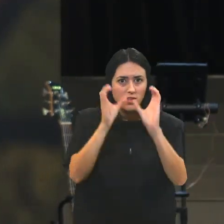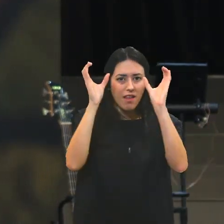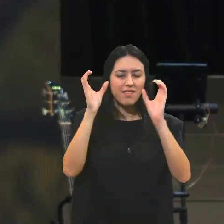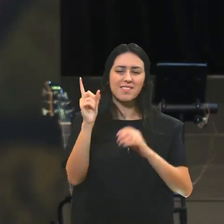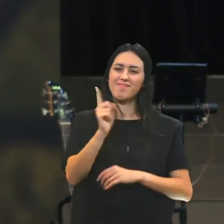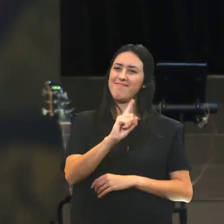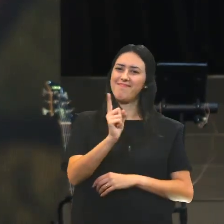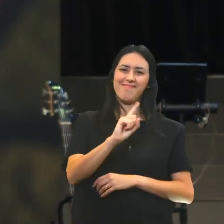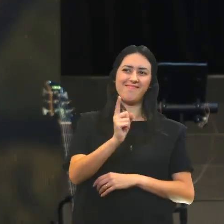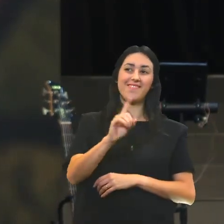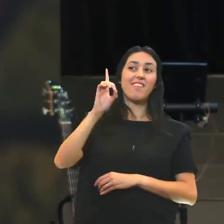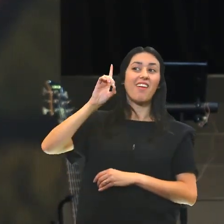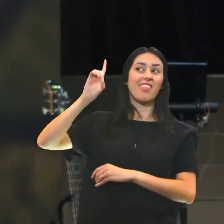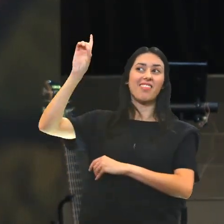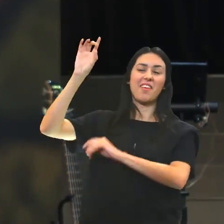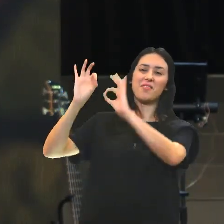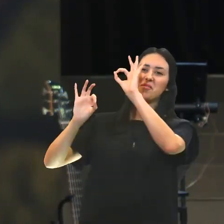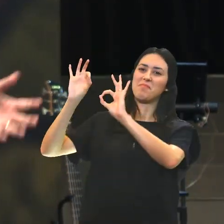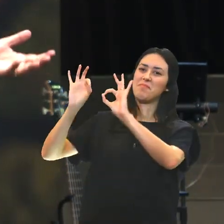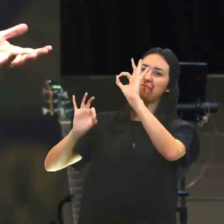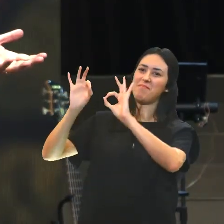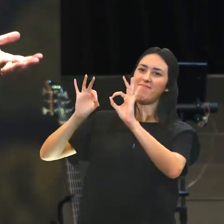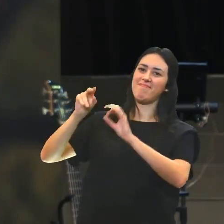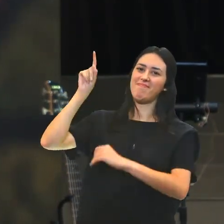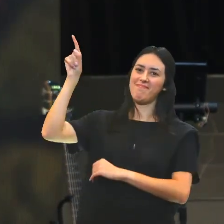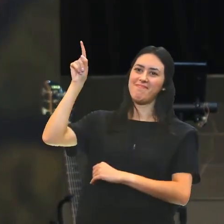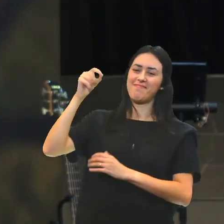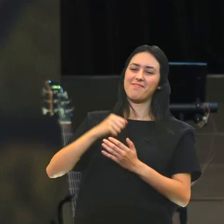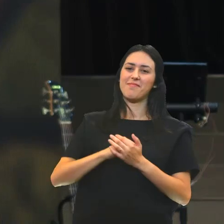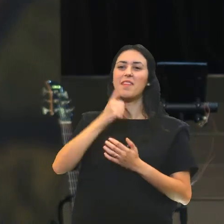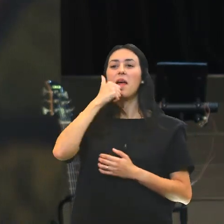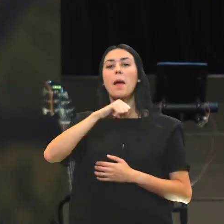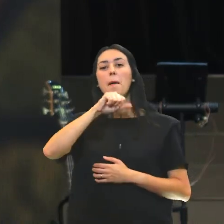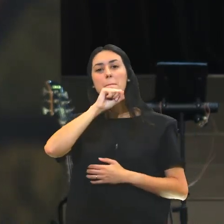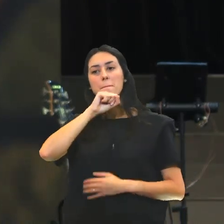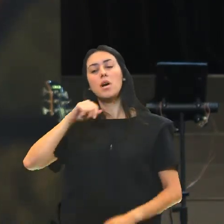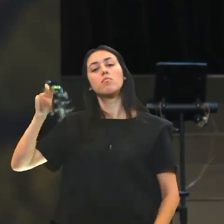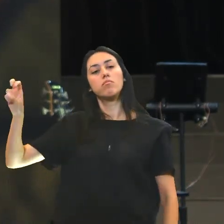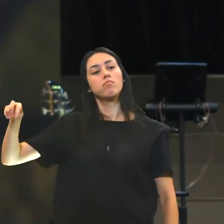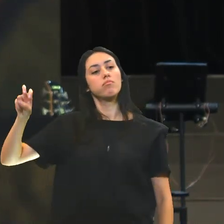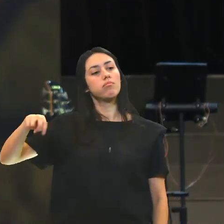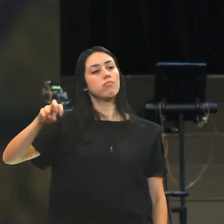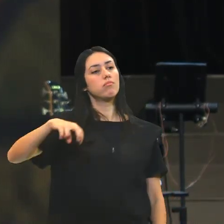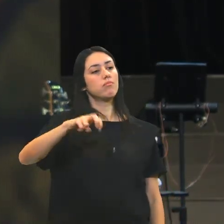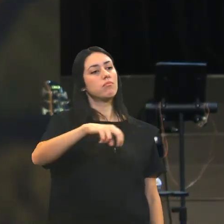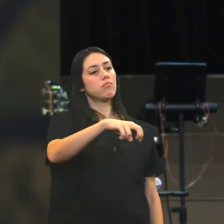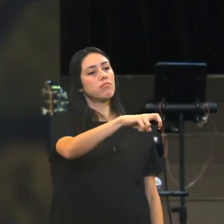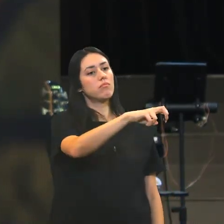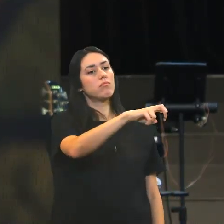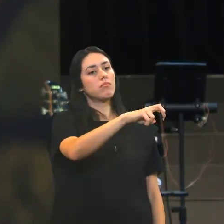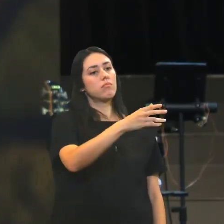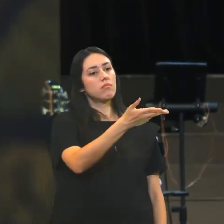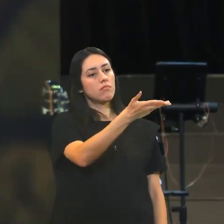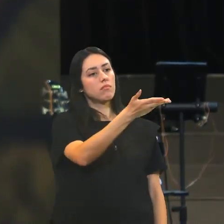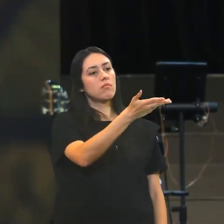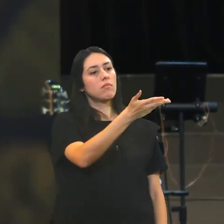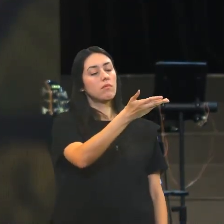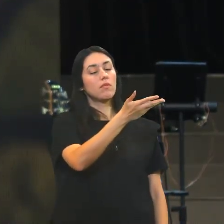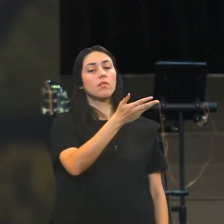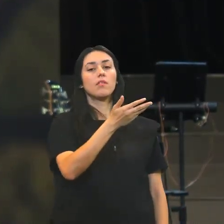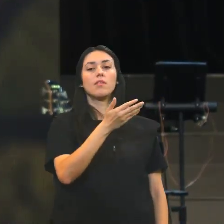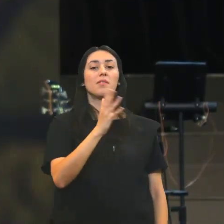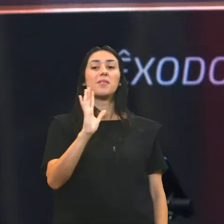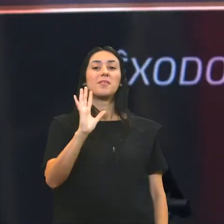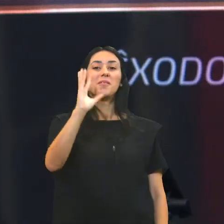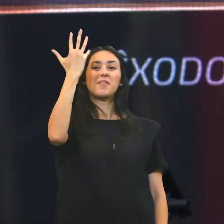de Deus. A mãe do menino volta então agora à cena, e ela tem o privilégio